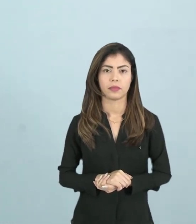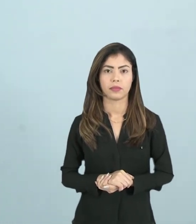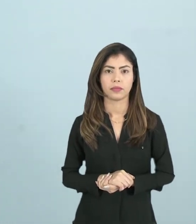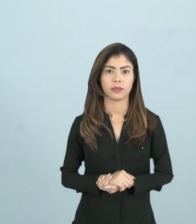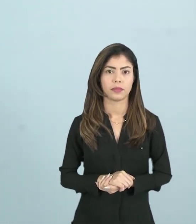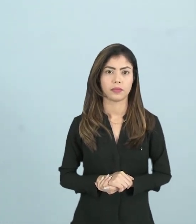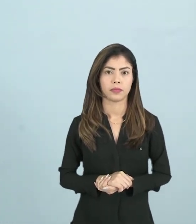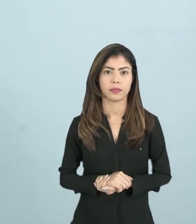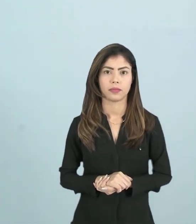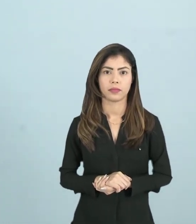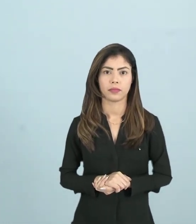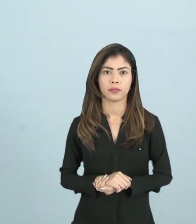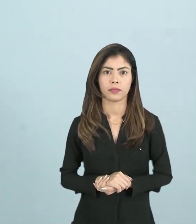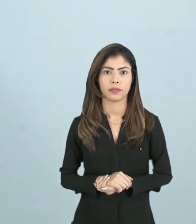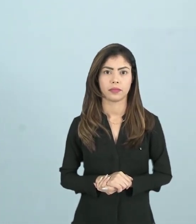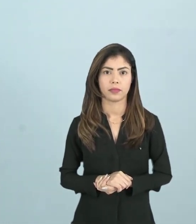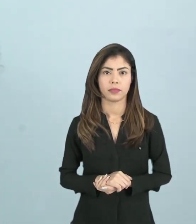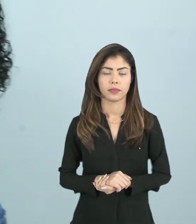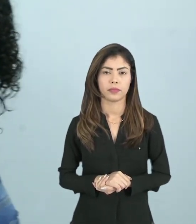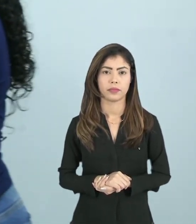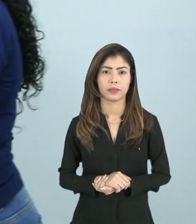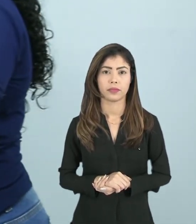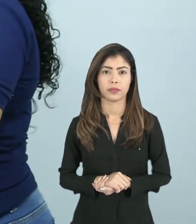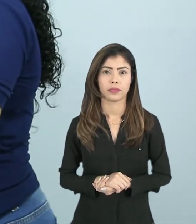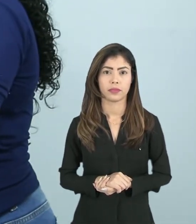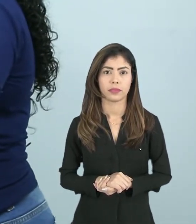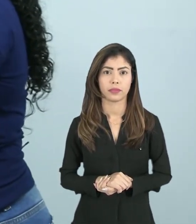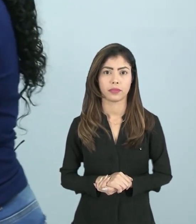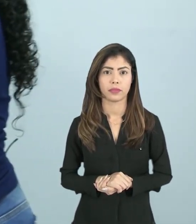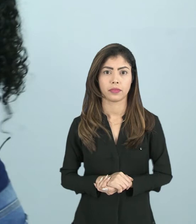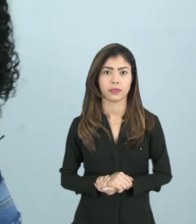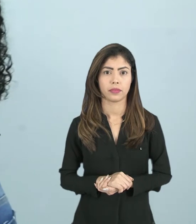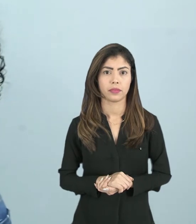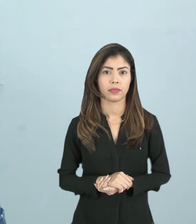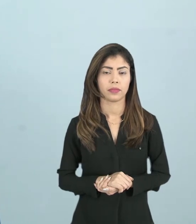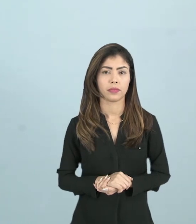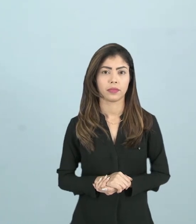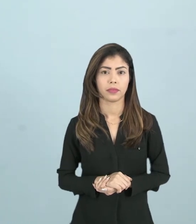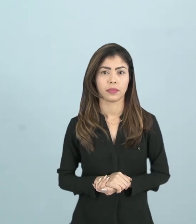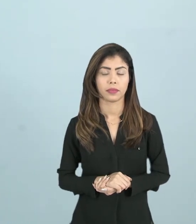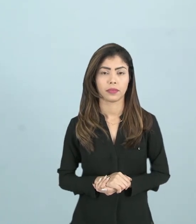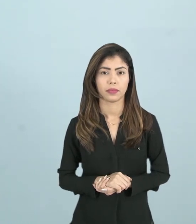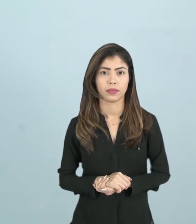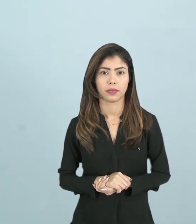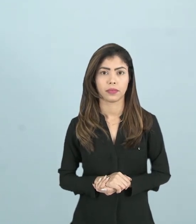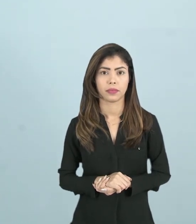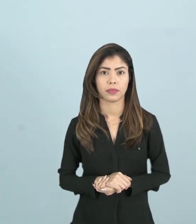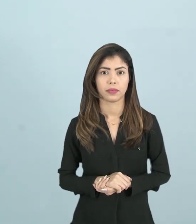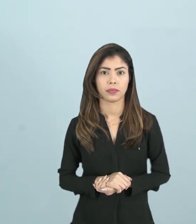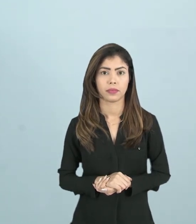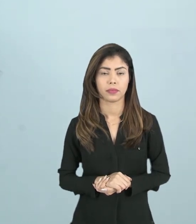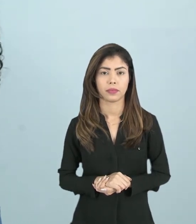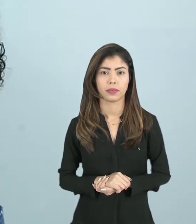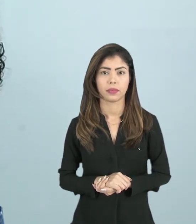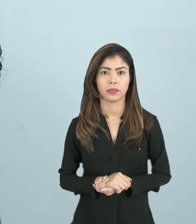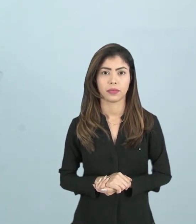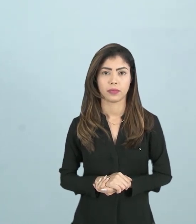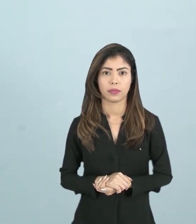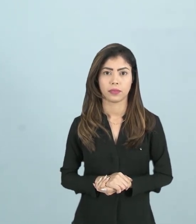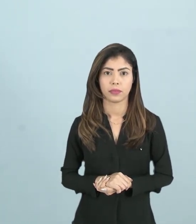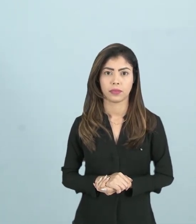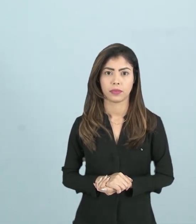Vamos deixá-la cheia de frutos. Então, agora ela está